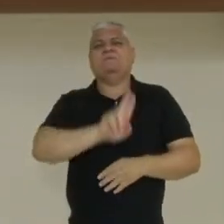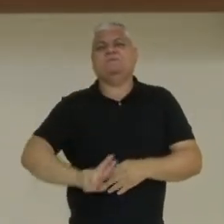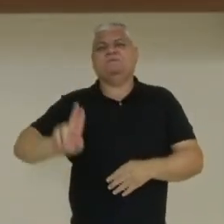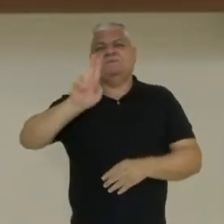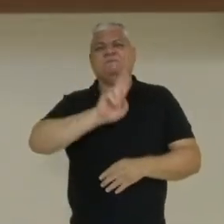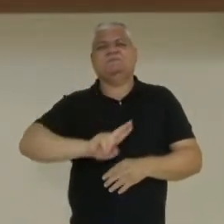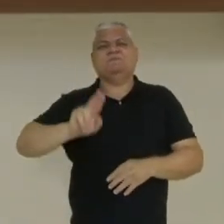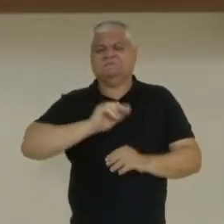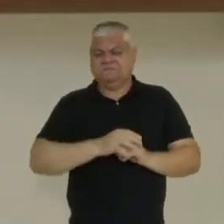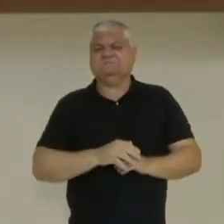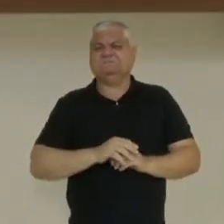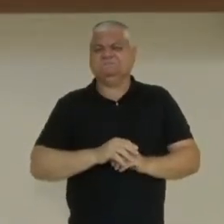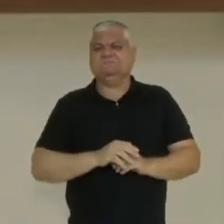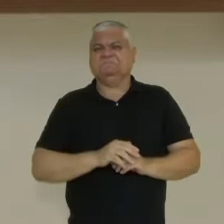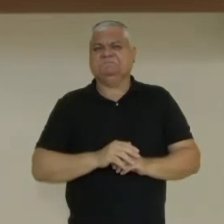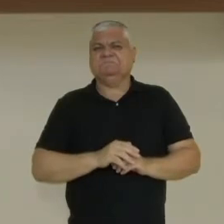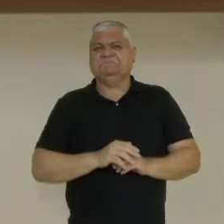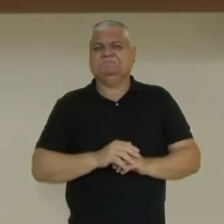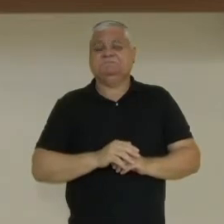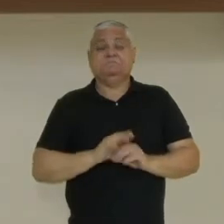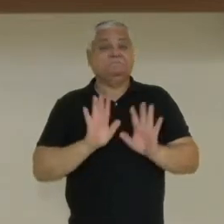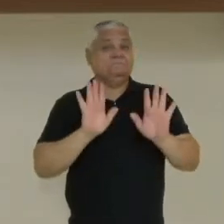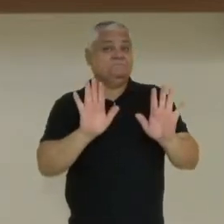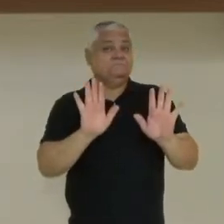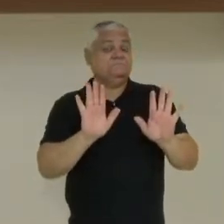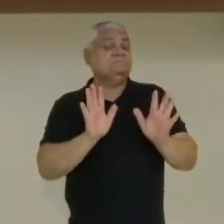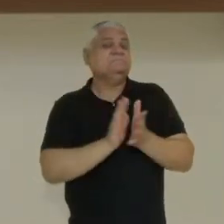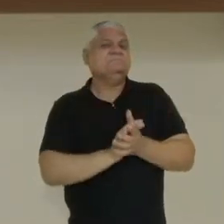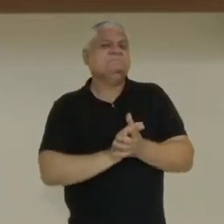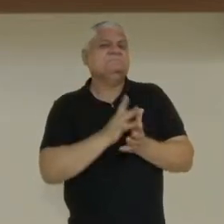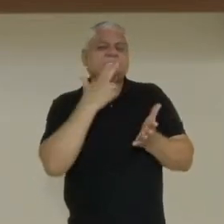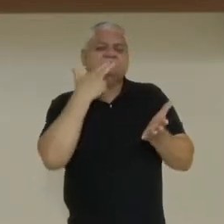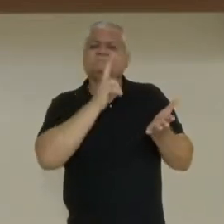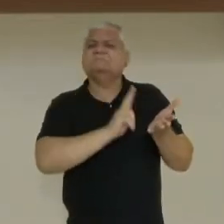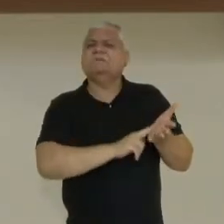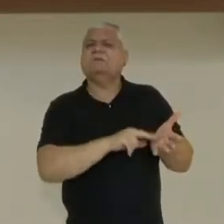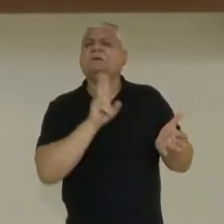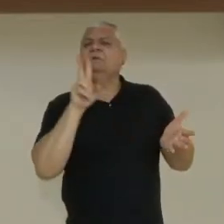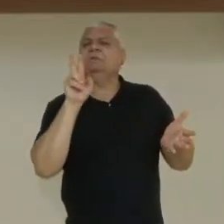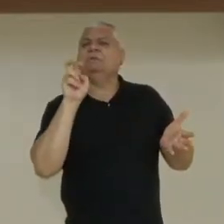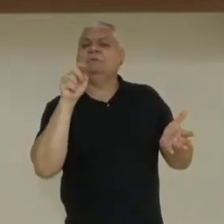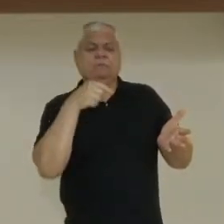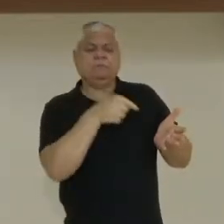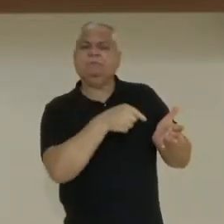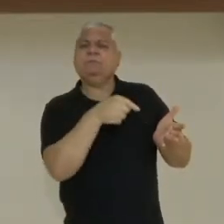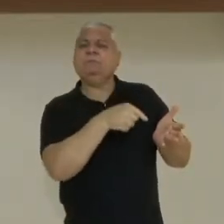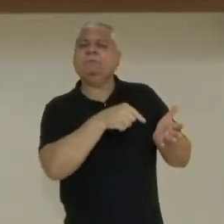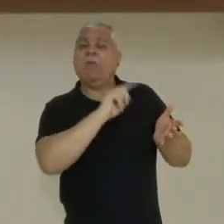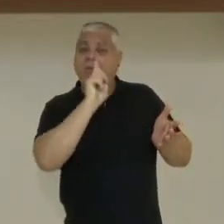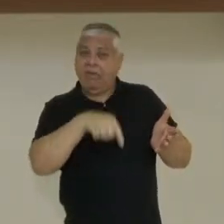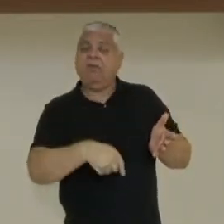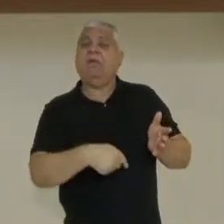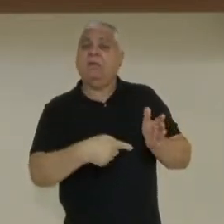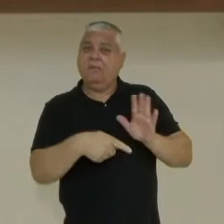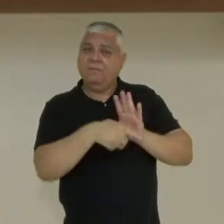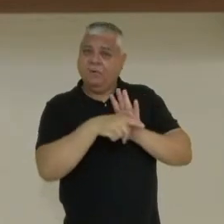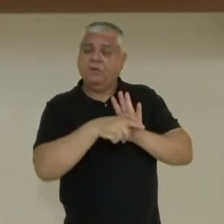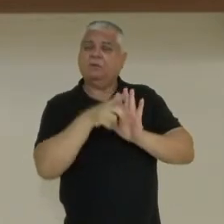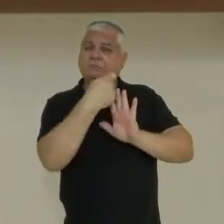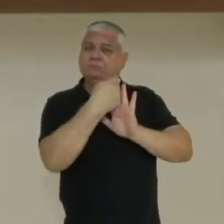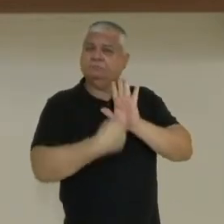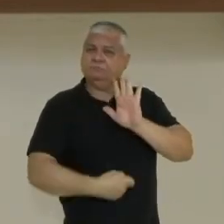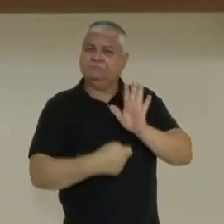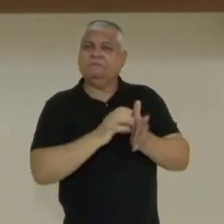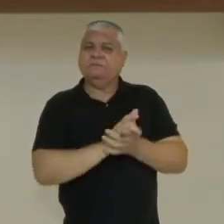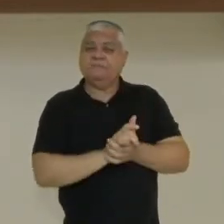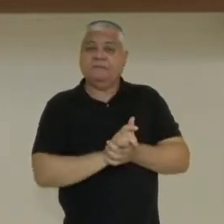usados na humanidade. O que que a gente pode falar sobre carta, além de saber que é uma composição epistolar?